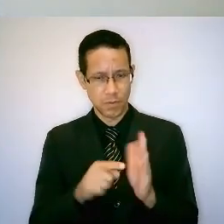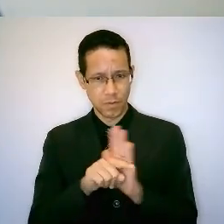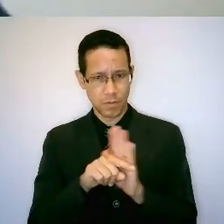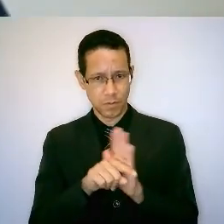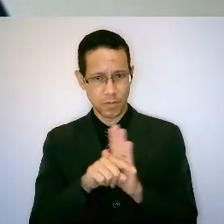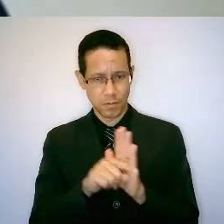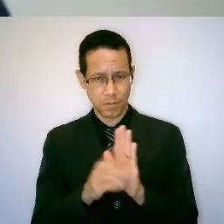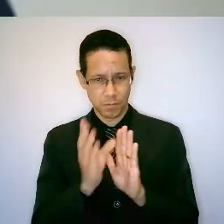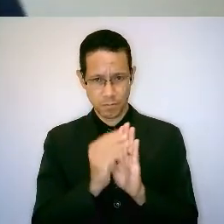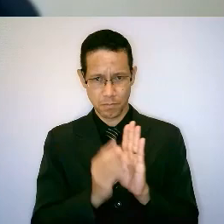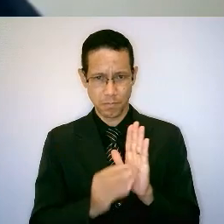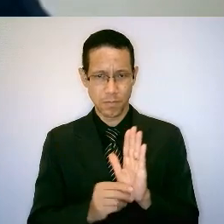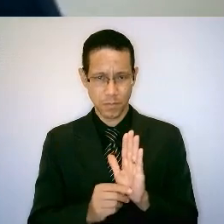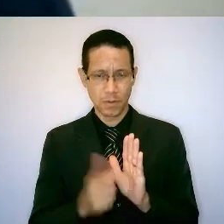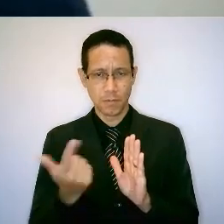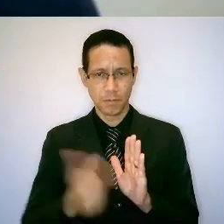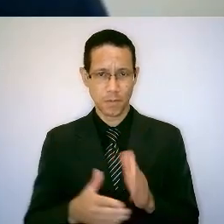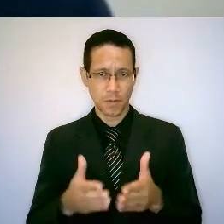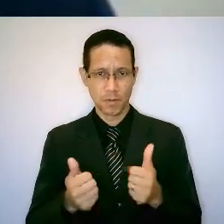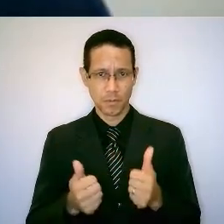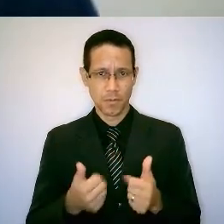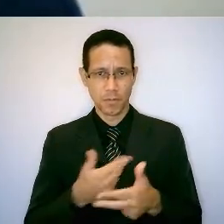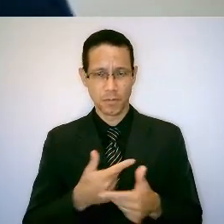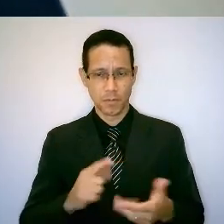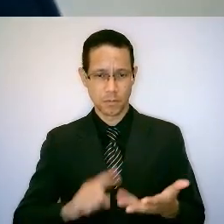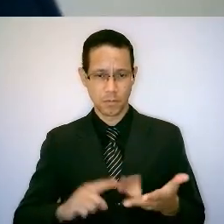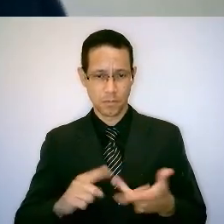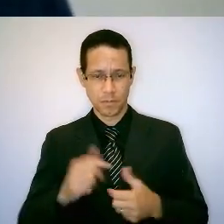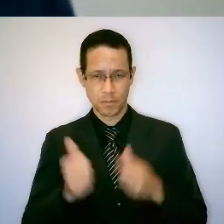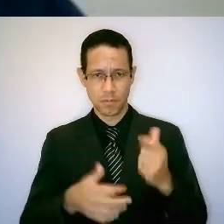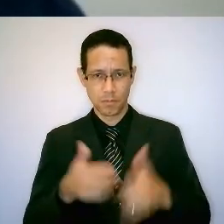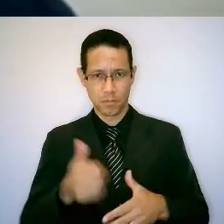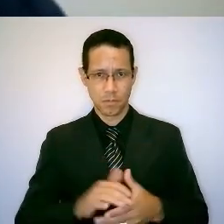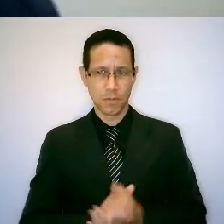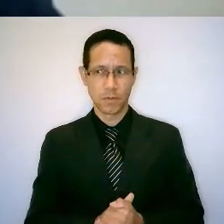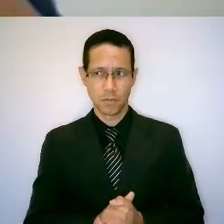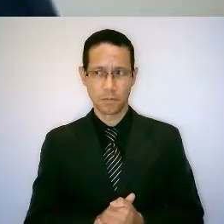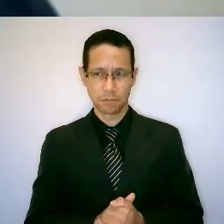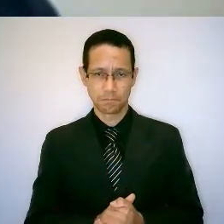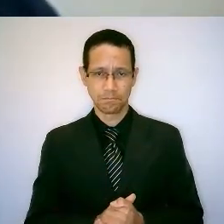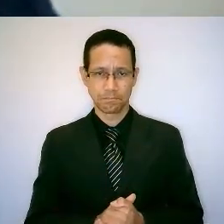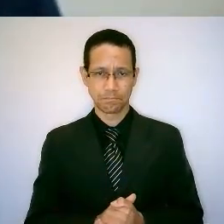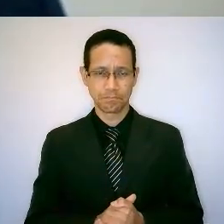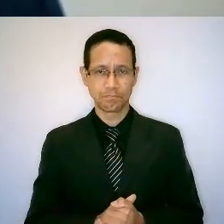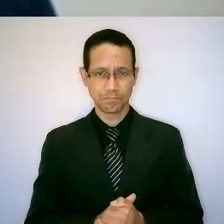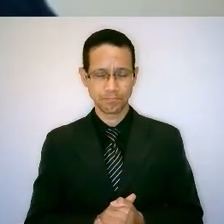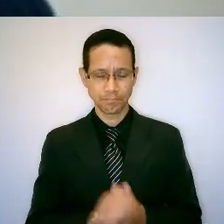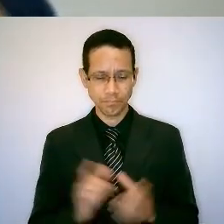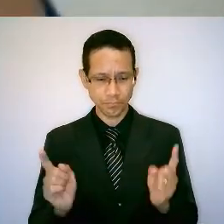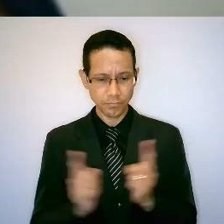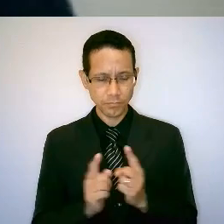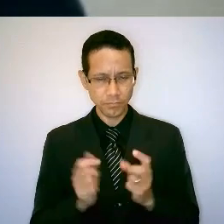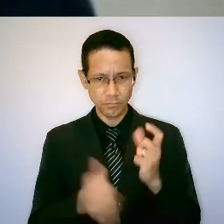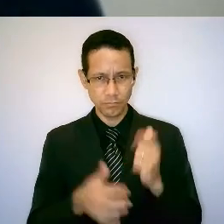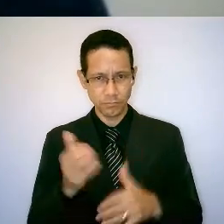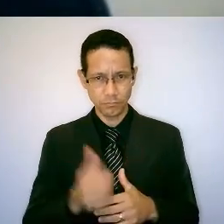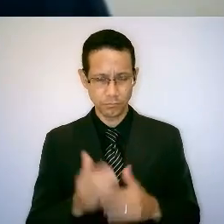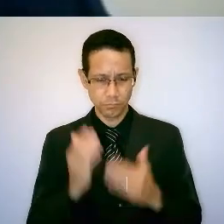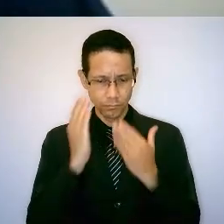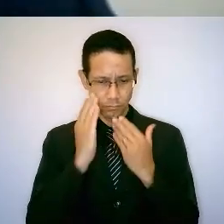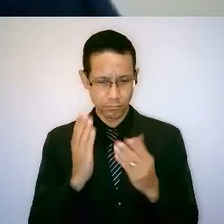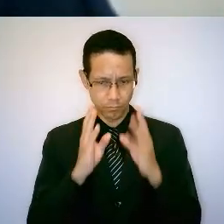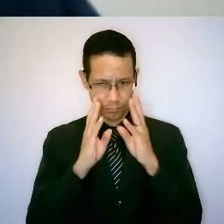e peça o provimento do apelo pelas razões que foram aqui expostas nestes termos é nesta breve sustentação agradeço a atenção